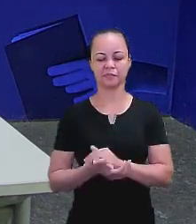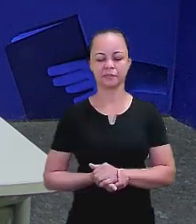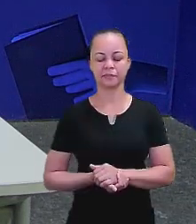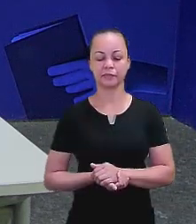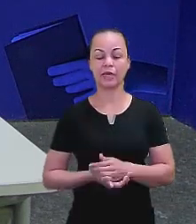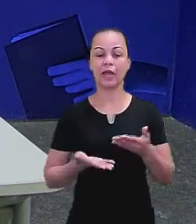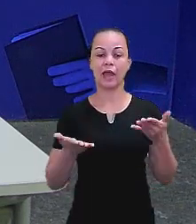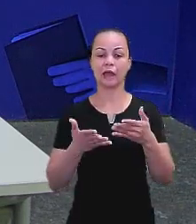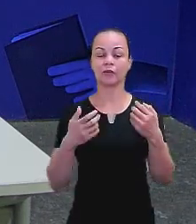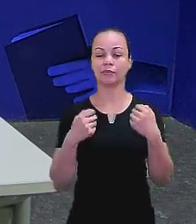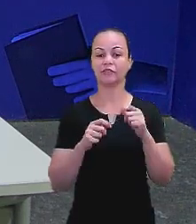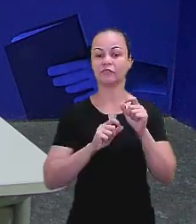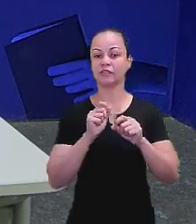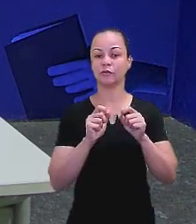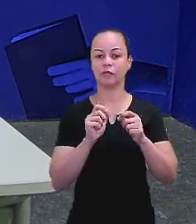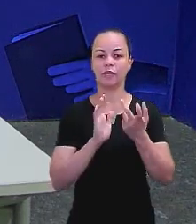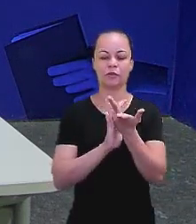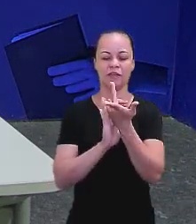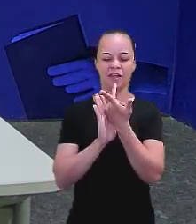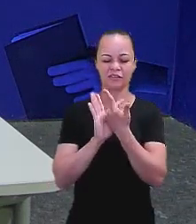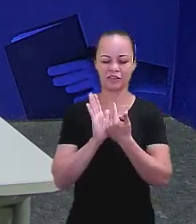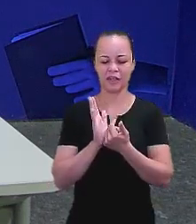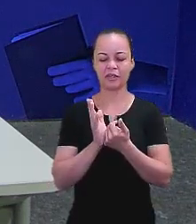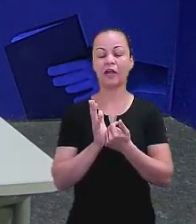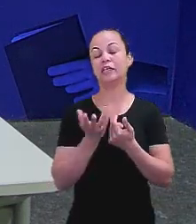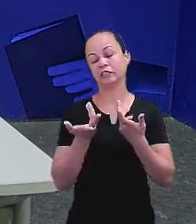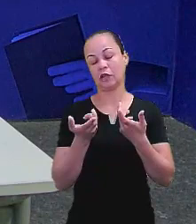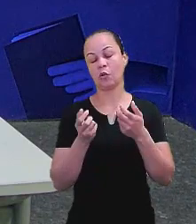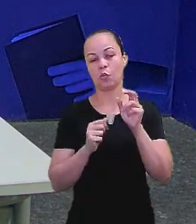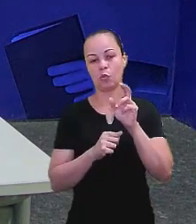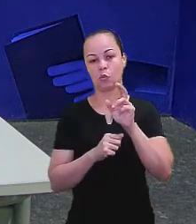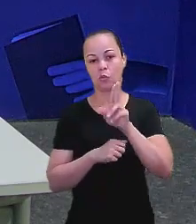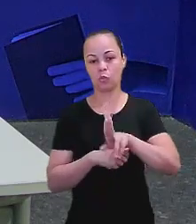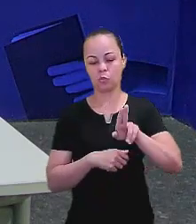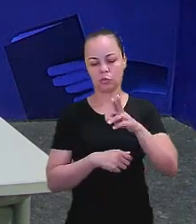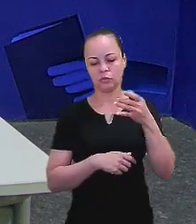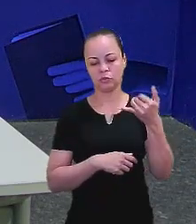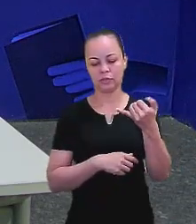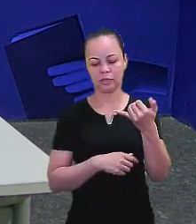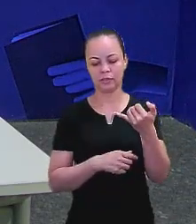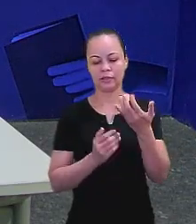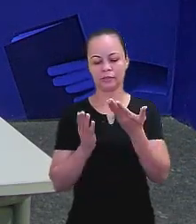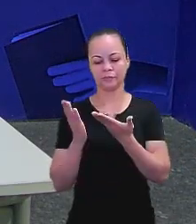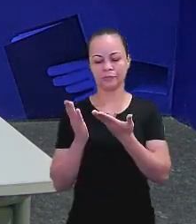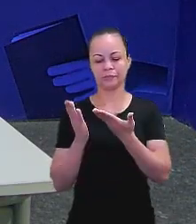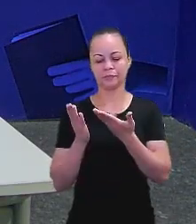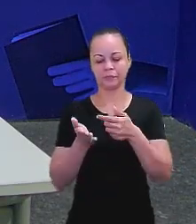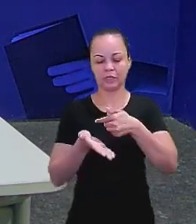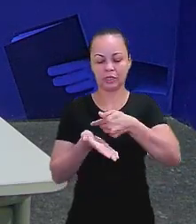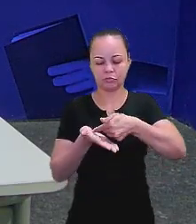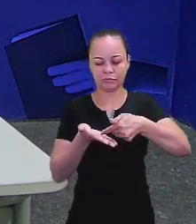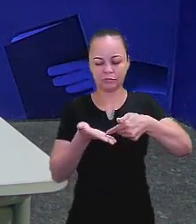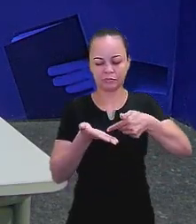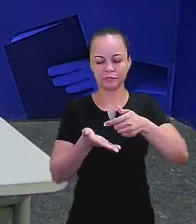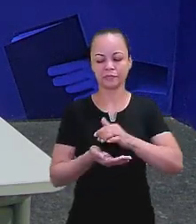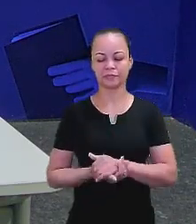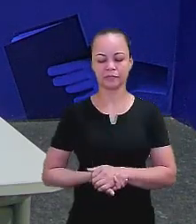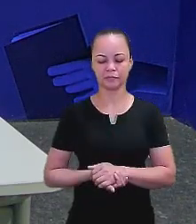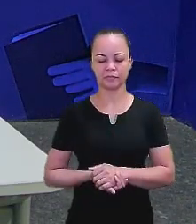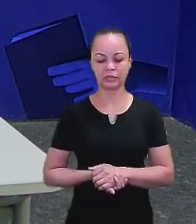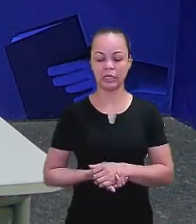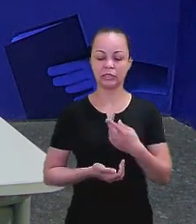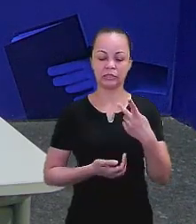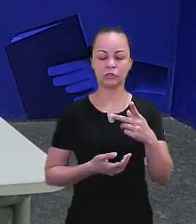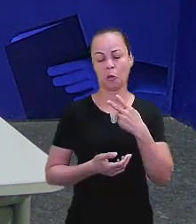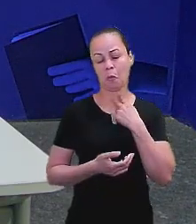os desenhos. Então a gente vai utilizar as canetinhas que a gente... Deixa eu fazer os olhinhos dele. Aqui só não vai dar pra